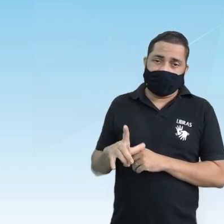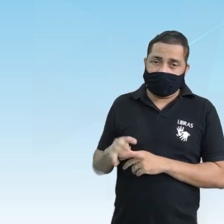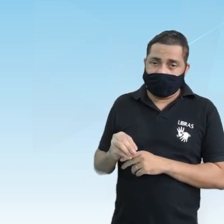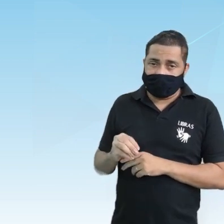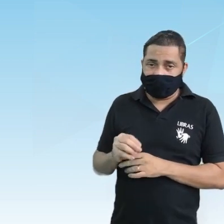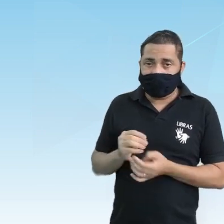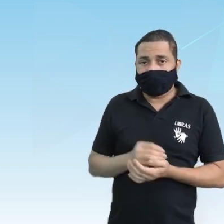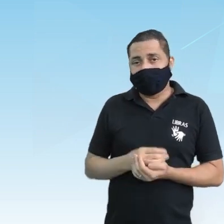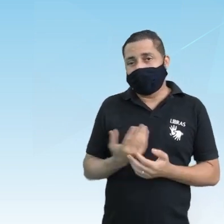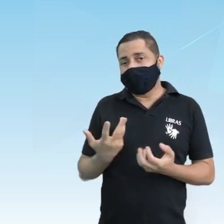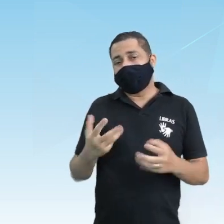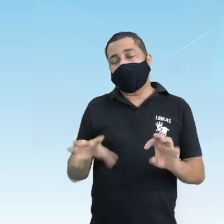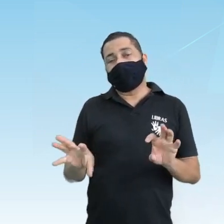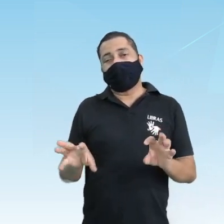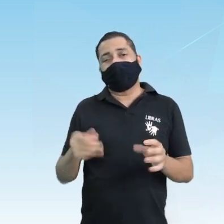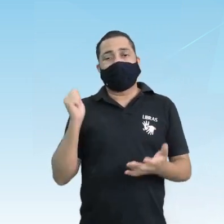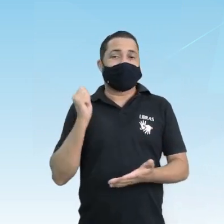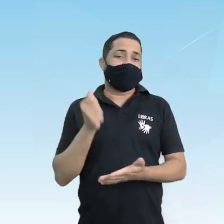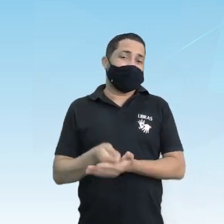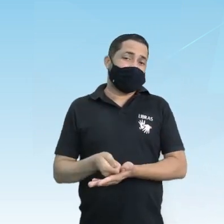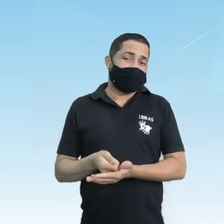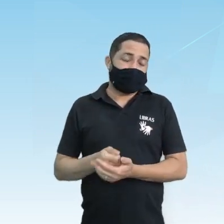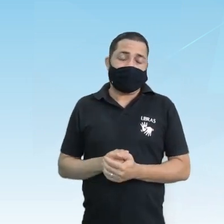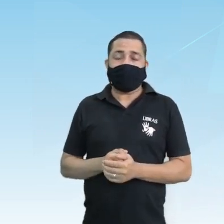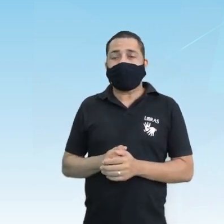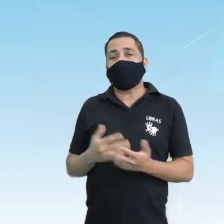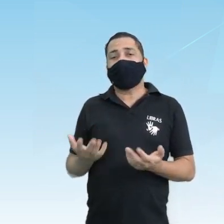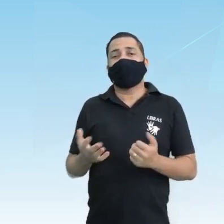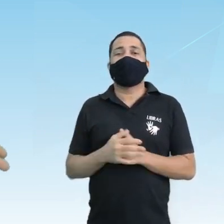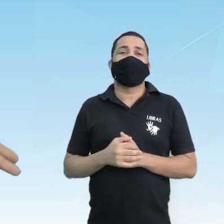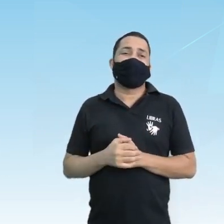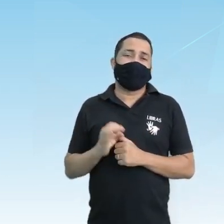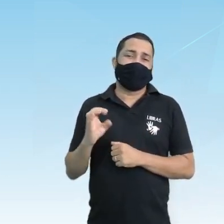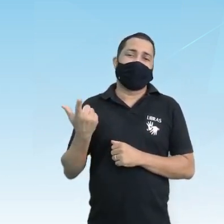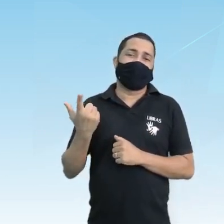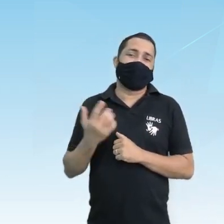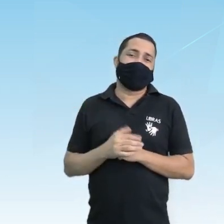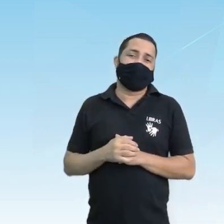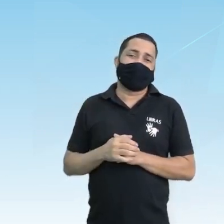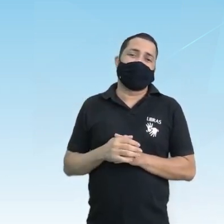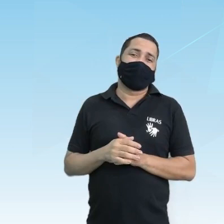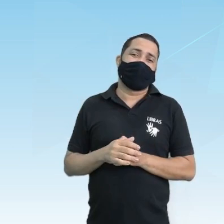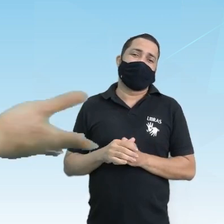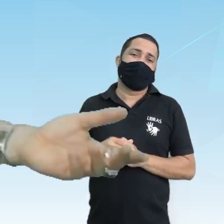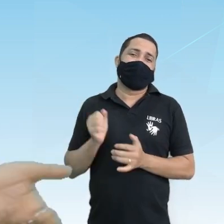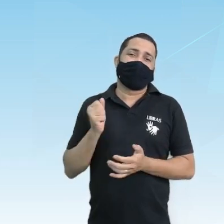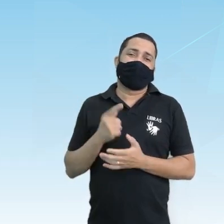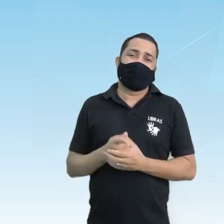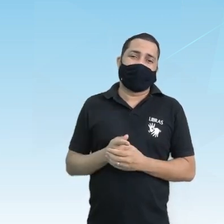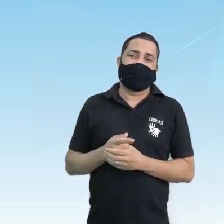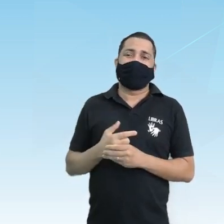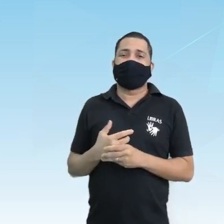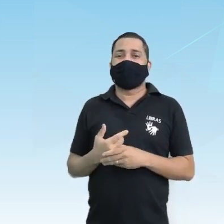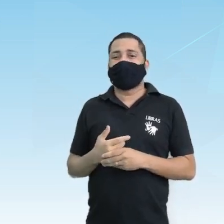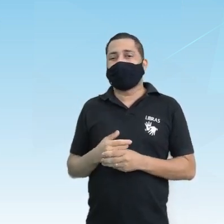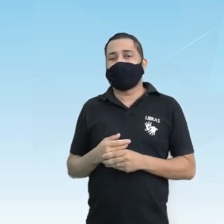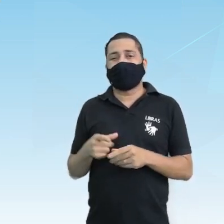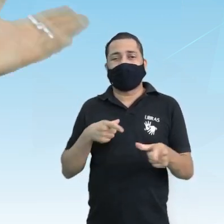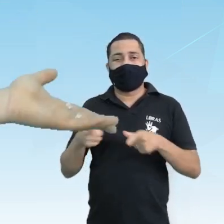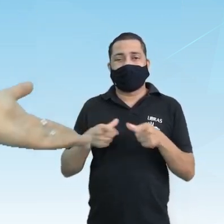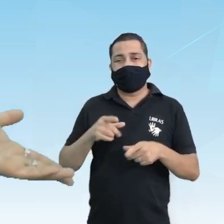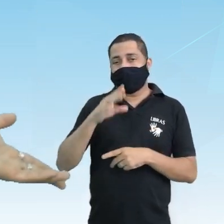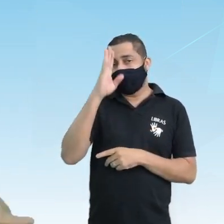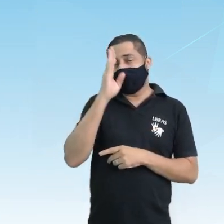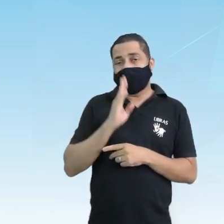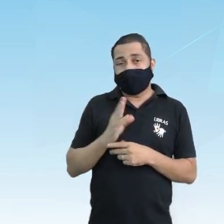que obviamente não queria pagar uma mão de obra, né? Então é muito óbvio. Né? O cara vai pagar salário, podendo que o cara trabalhe de graça